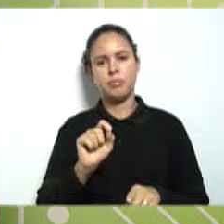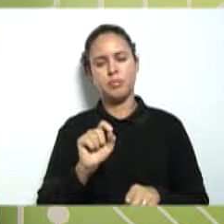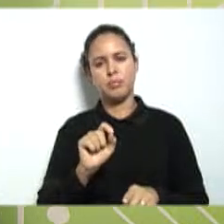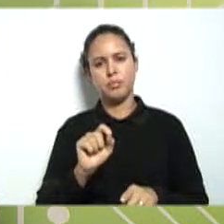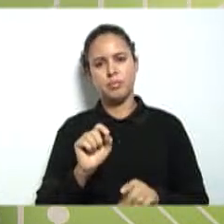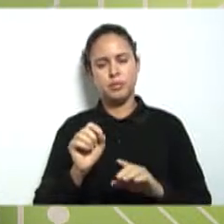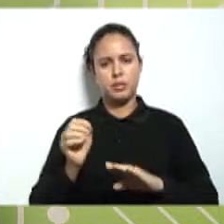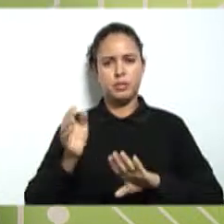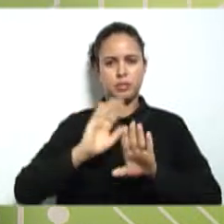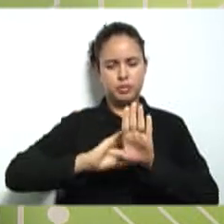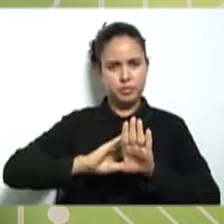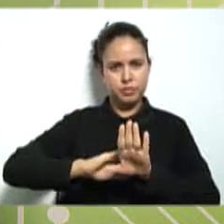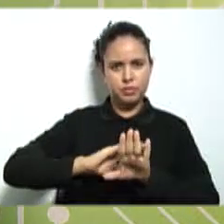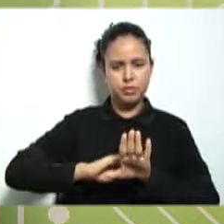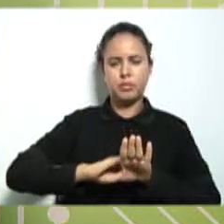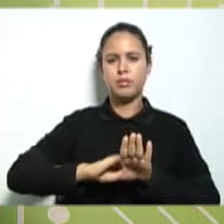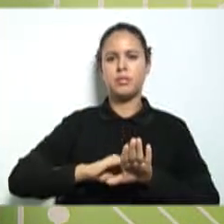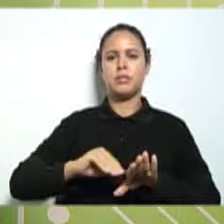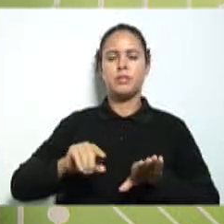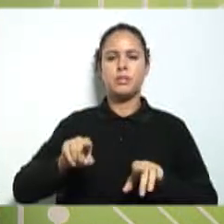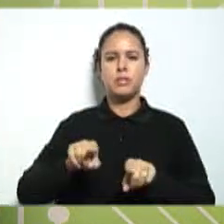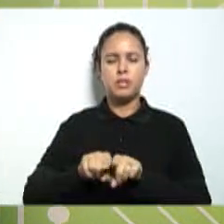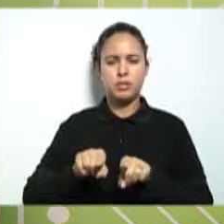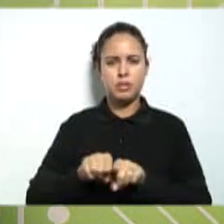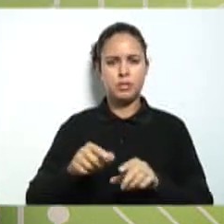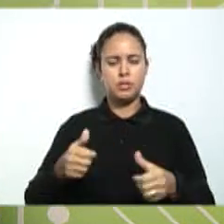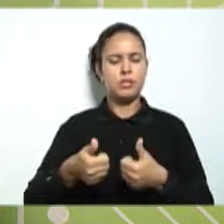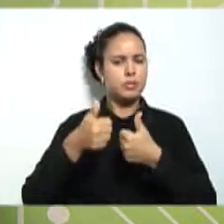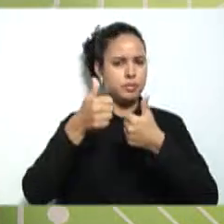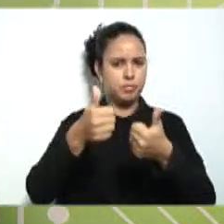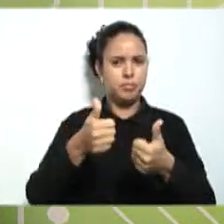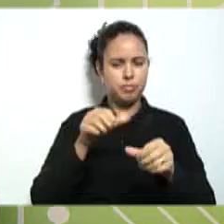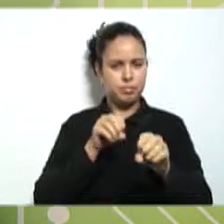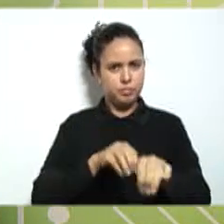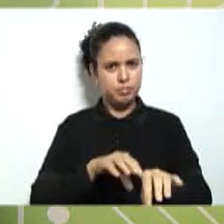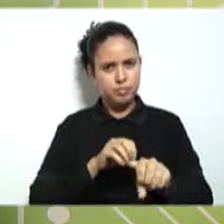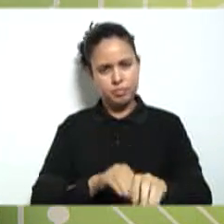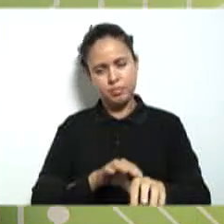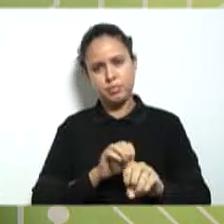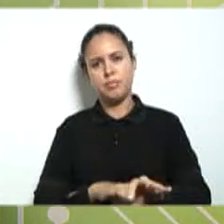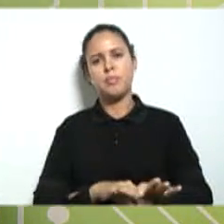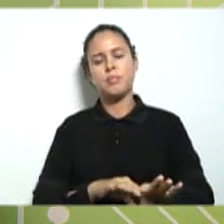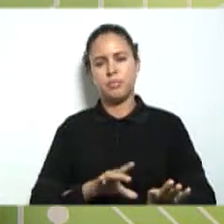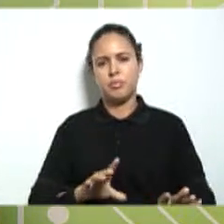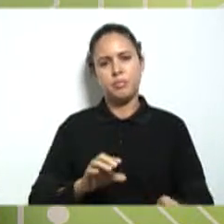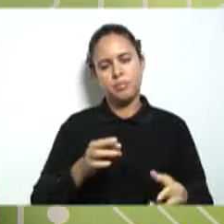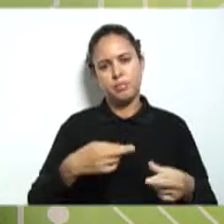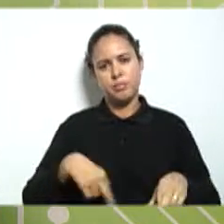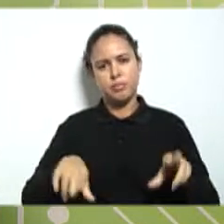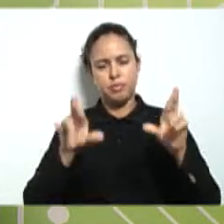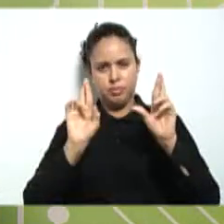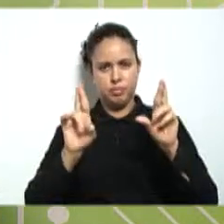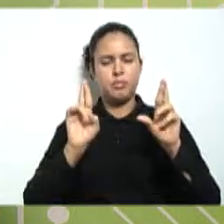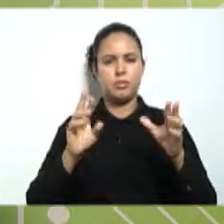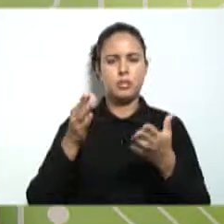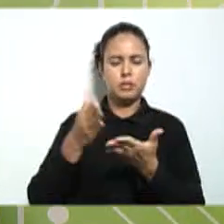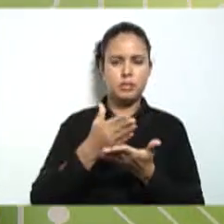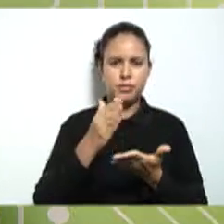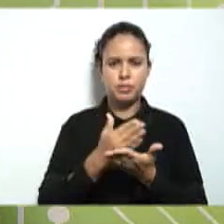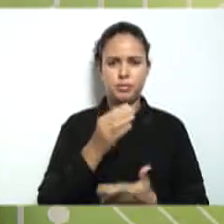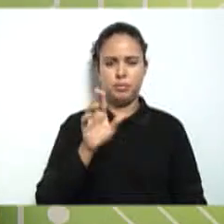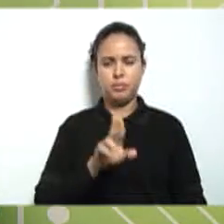de ensino, às vezes, bastante apurada, por ter vários agentes envolvidos nas decisões do que vai ser no currículo, qual livro vai ser